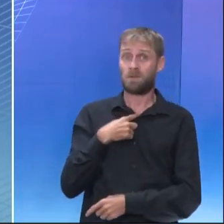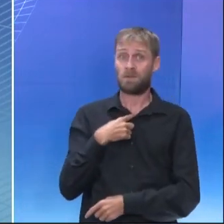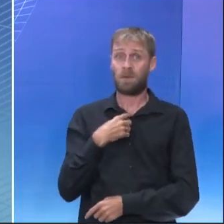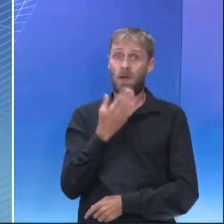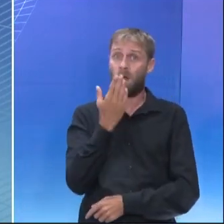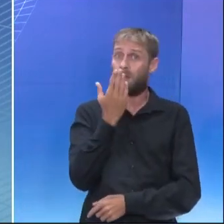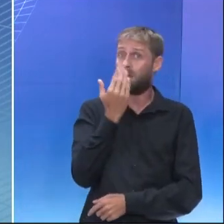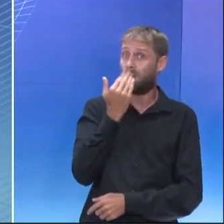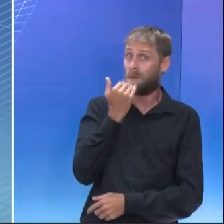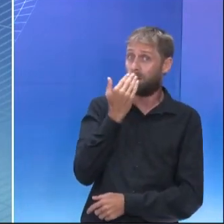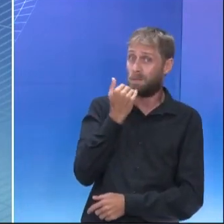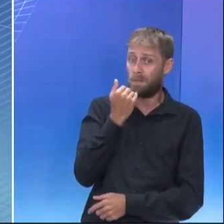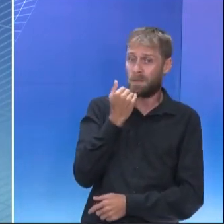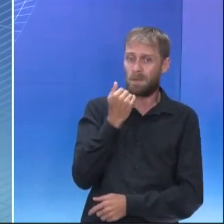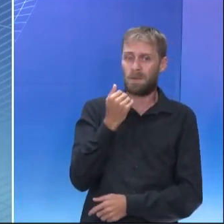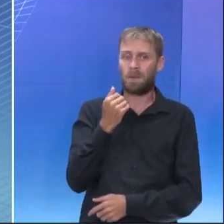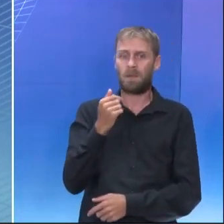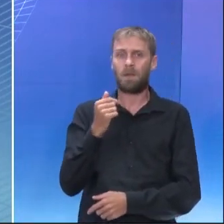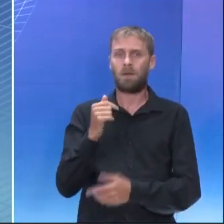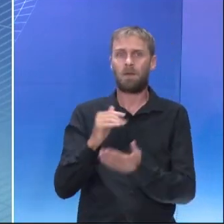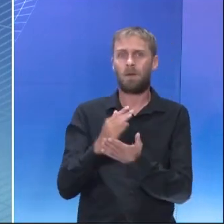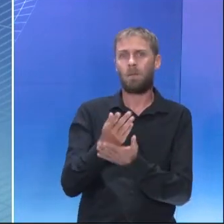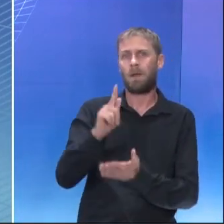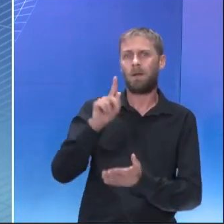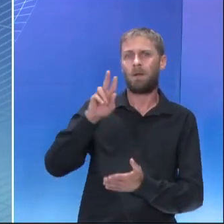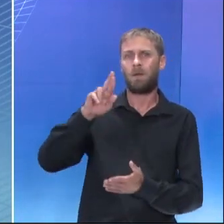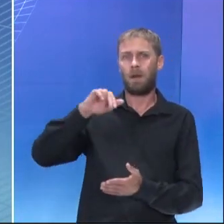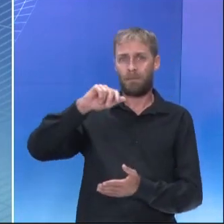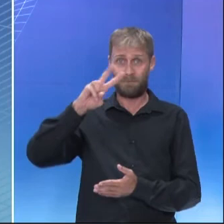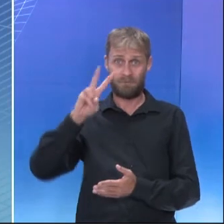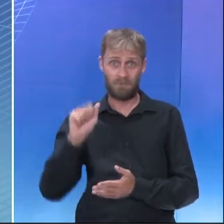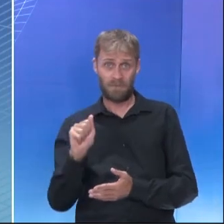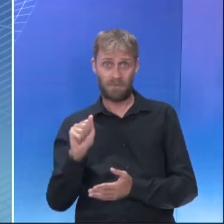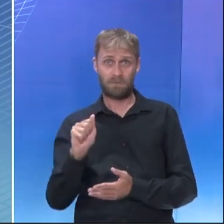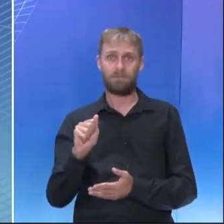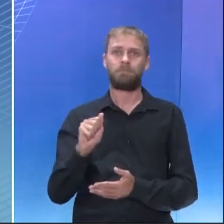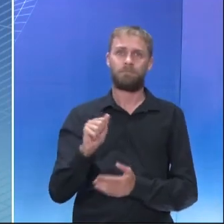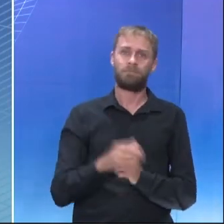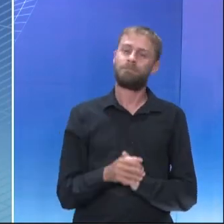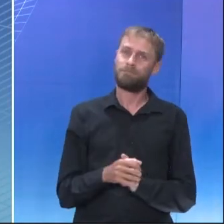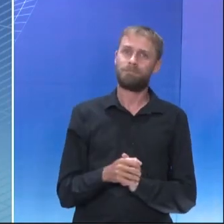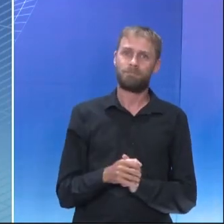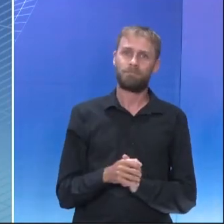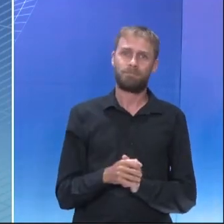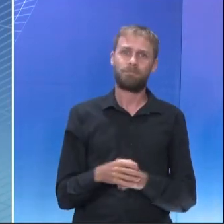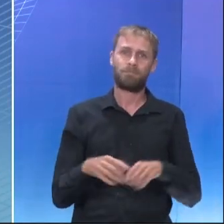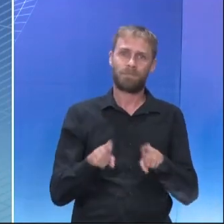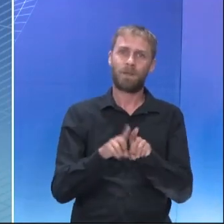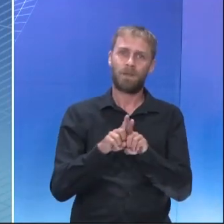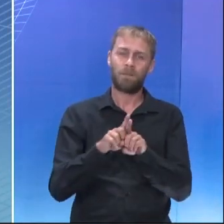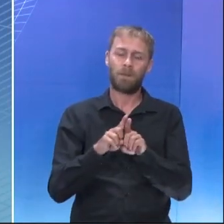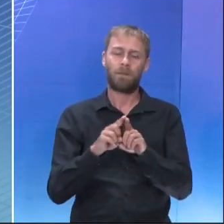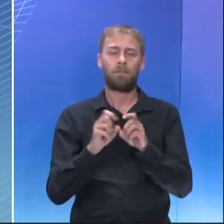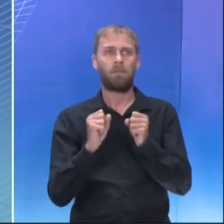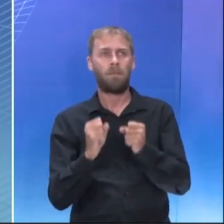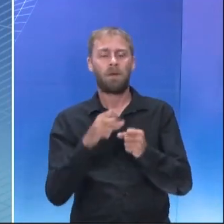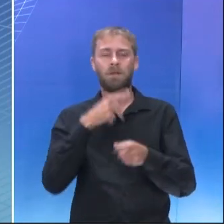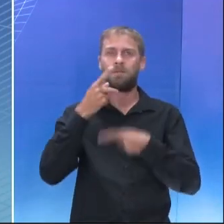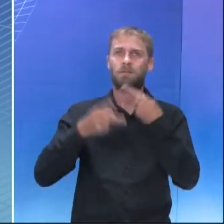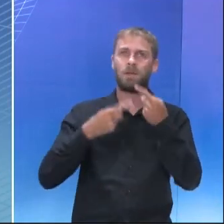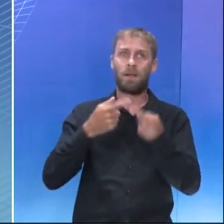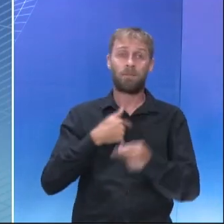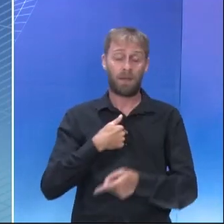guava. I like eating guava. Eu gosto de comer goiaba. Ou eu posso dizer